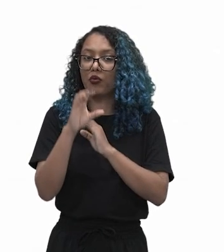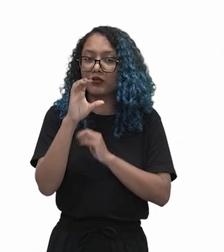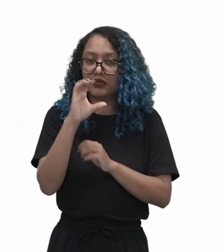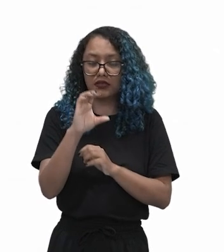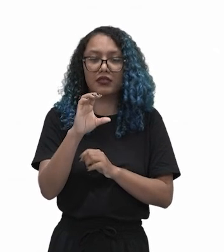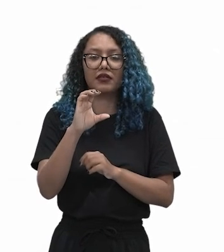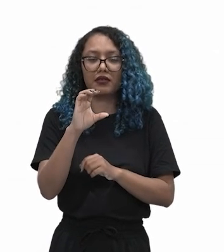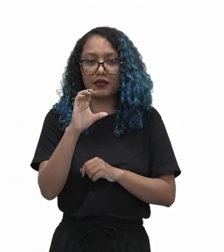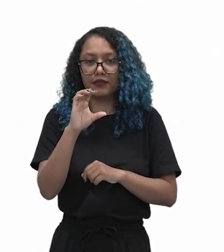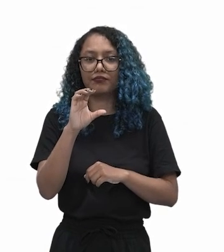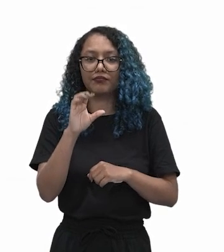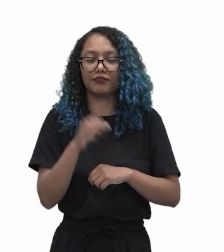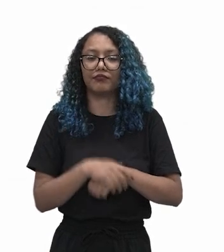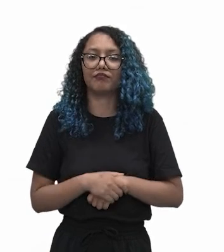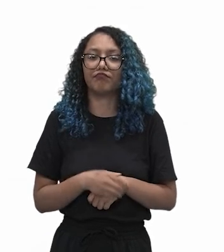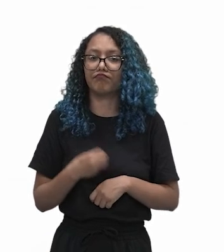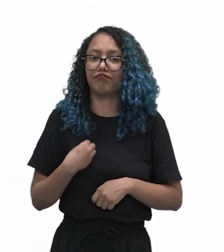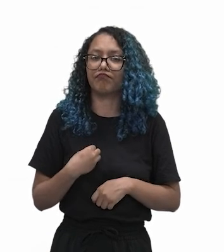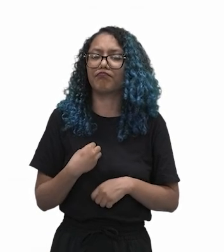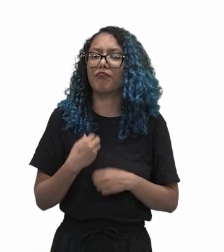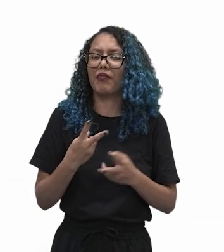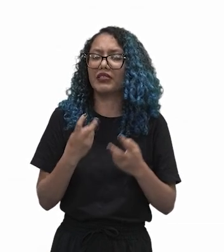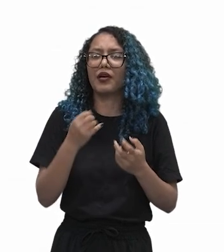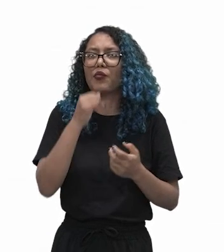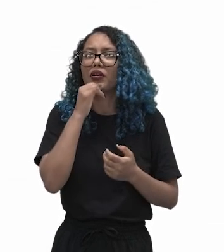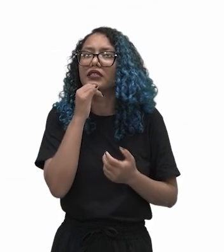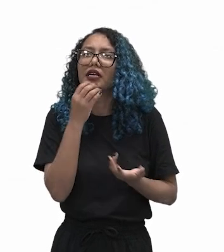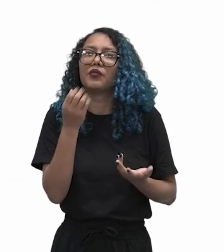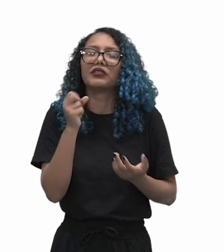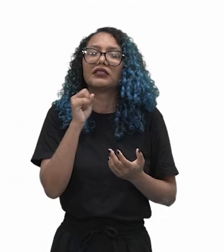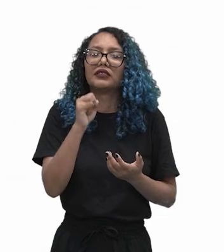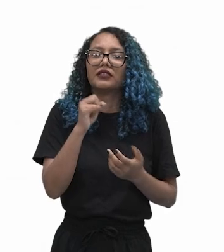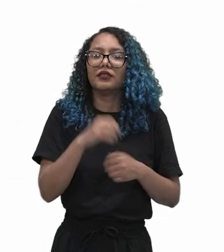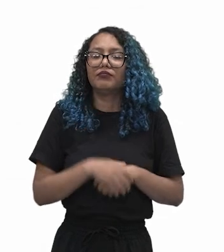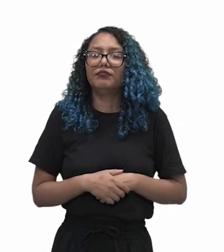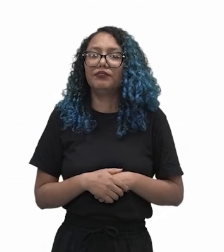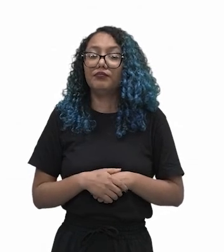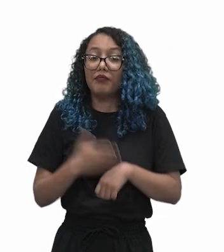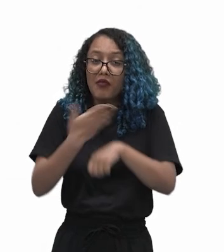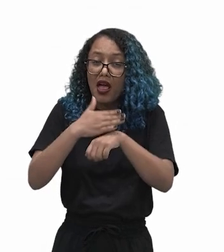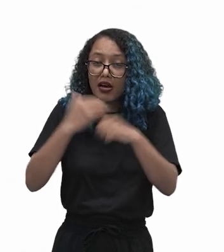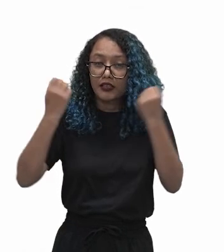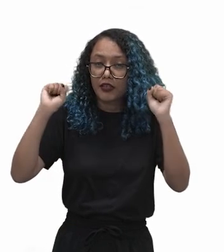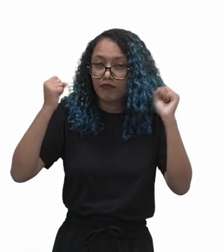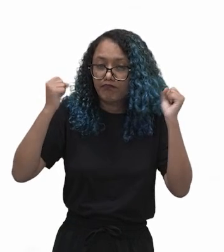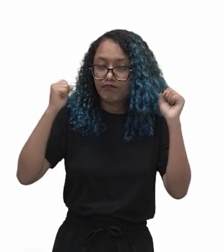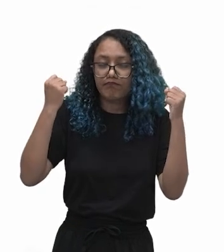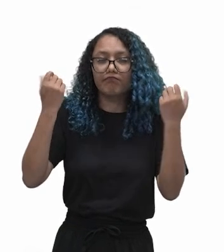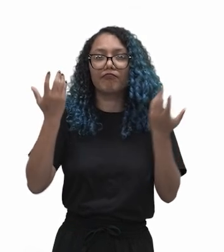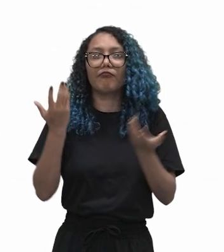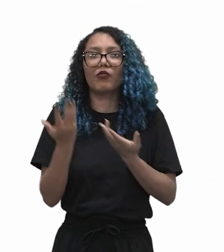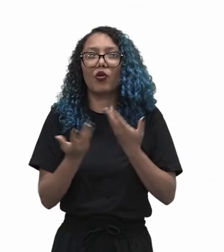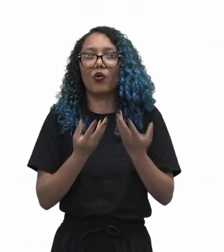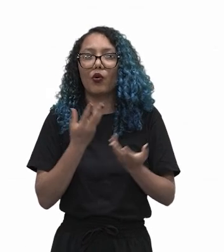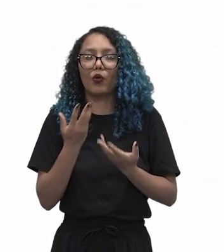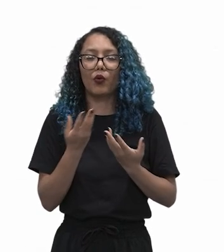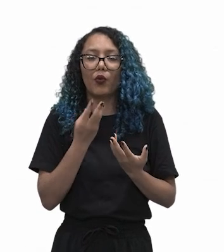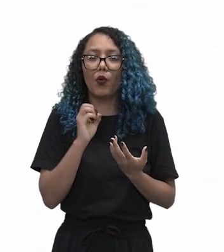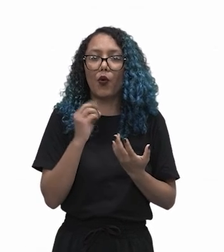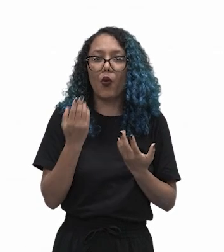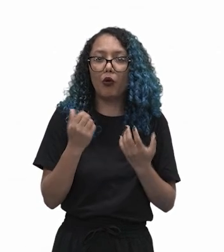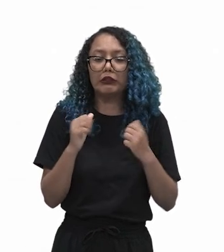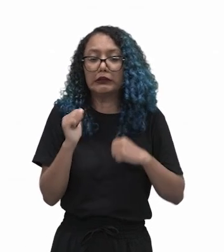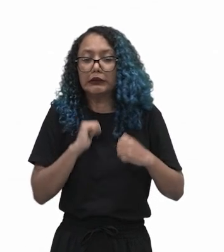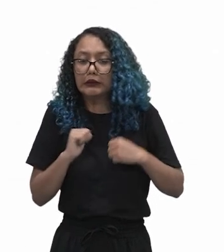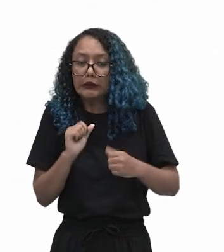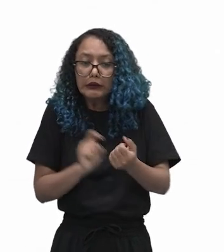presente, a gente percebe no nosso dia a dia quando você, por exemplo, está fazendo uma atividade física ou você está agitado,